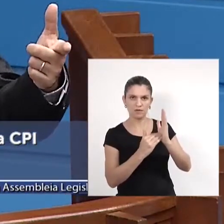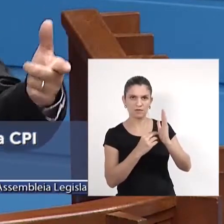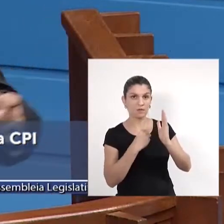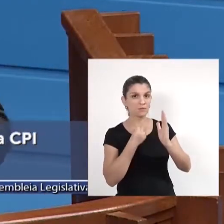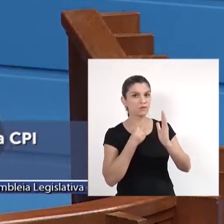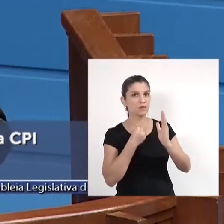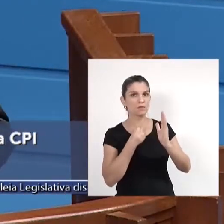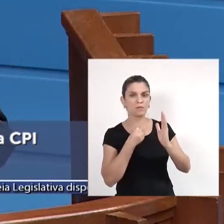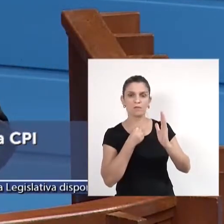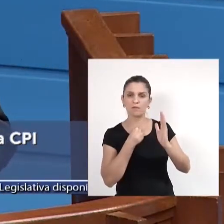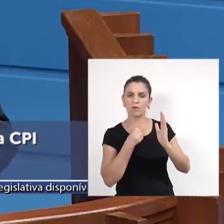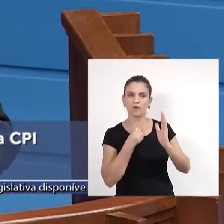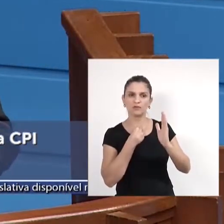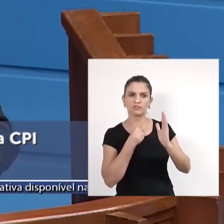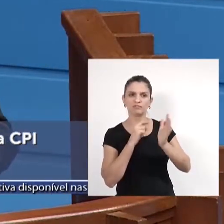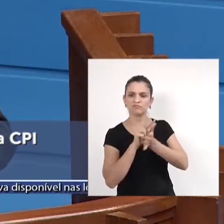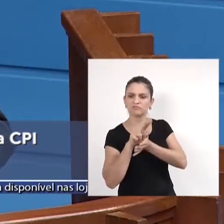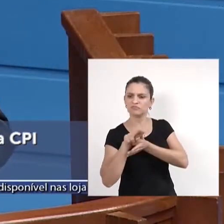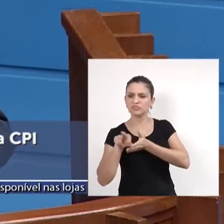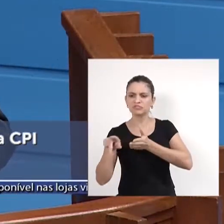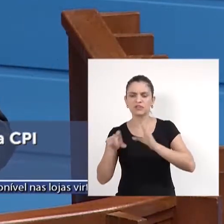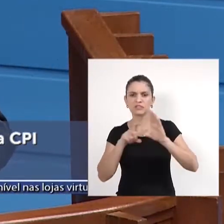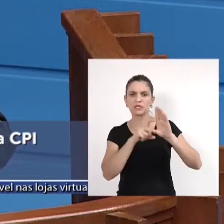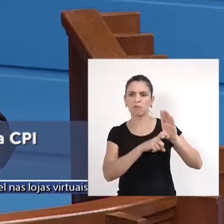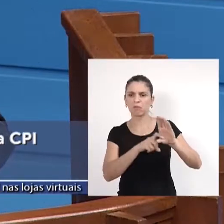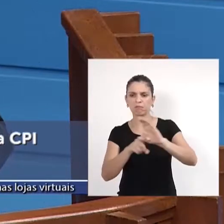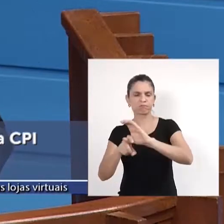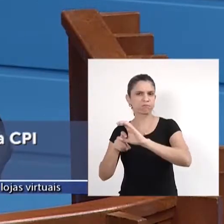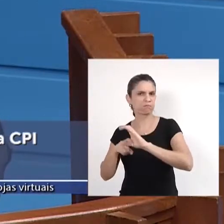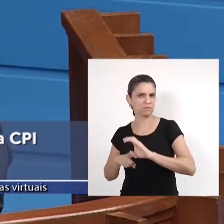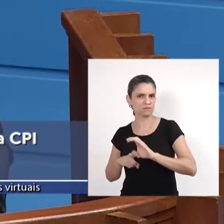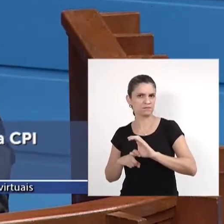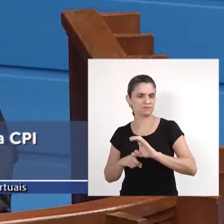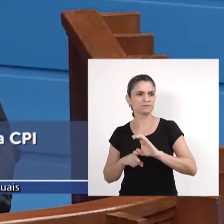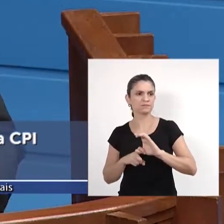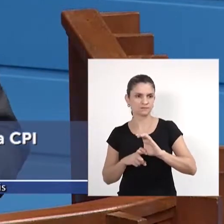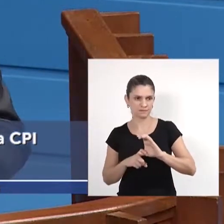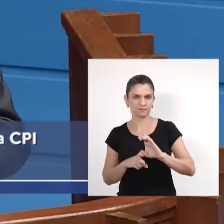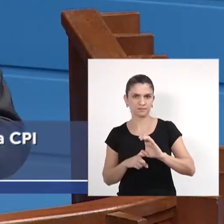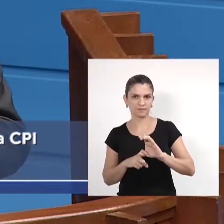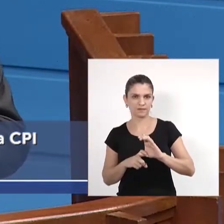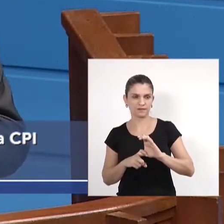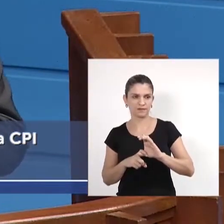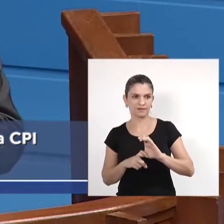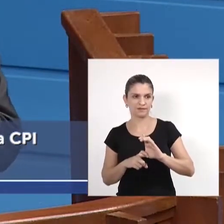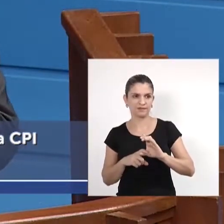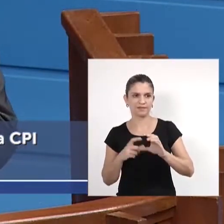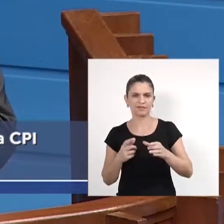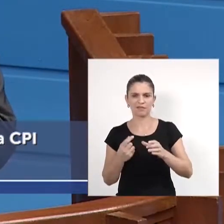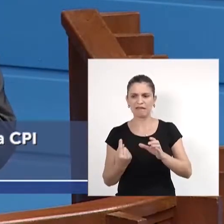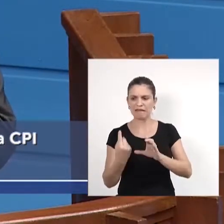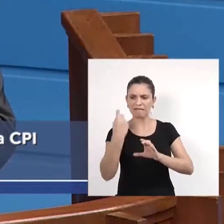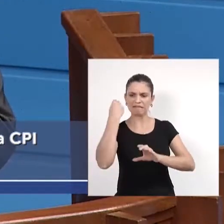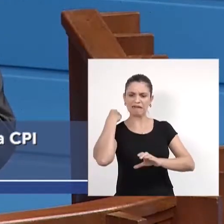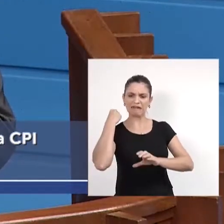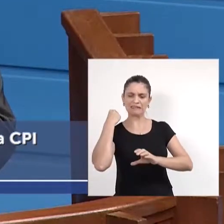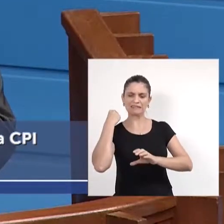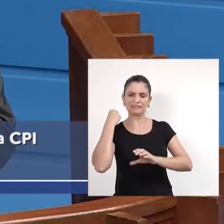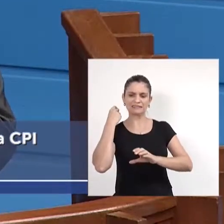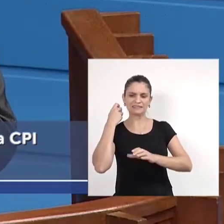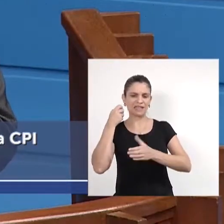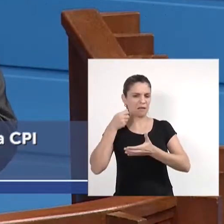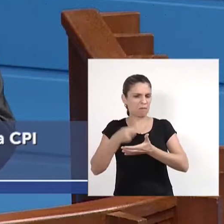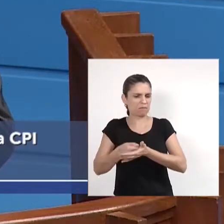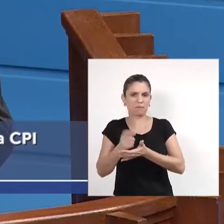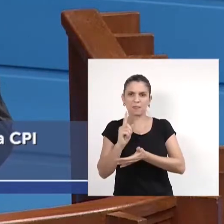cobranças. O que ocorre? A pessoa às vezes tem um débito com a Energisa, a Energisa coloca na conta de energia aquele débito,